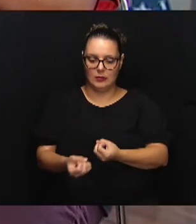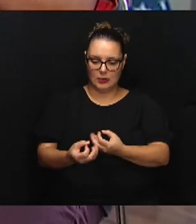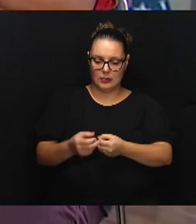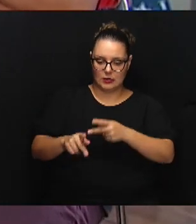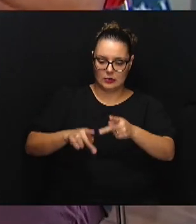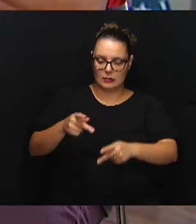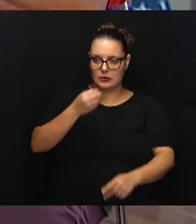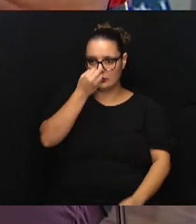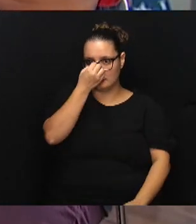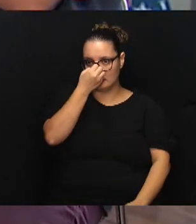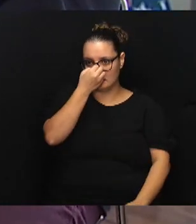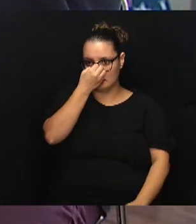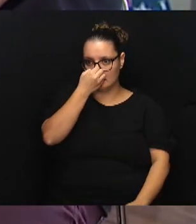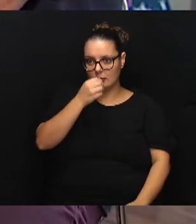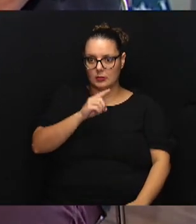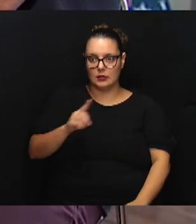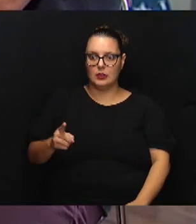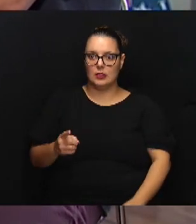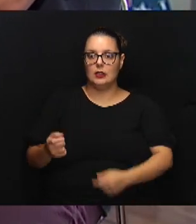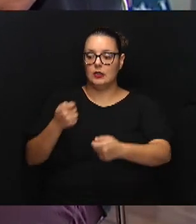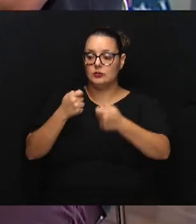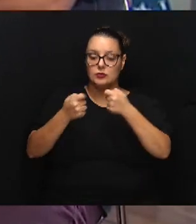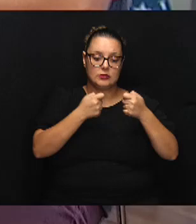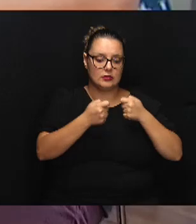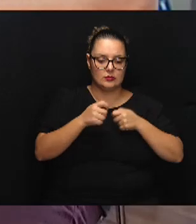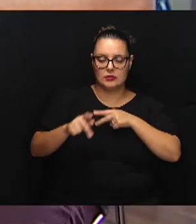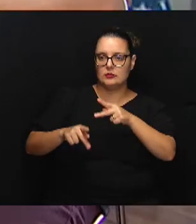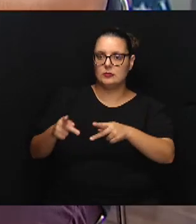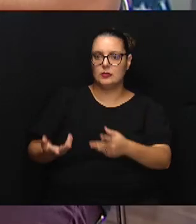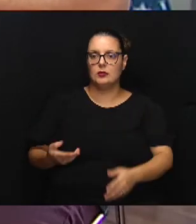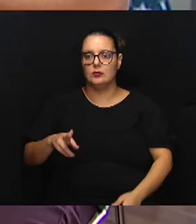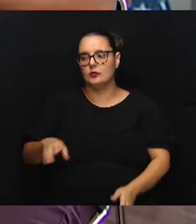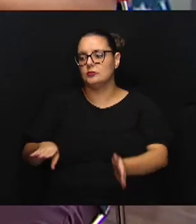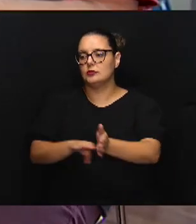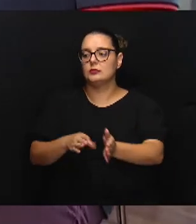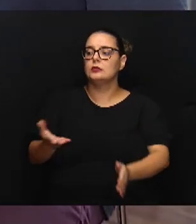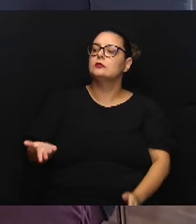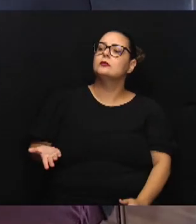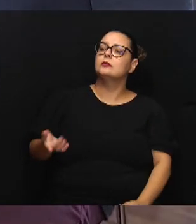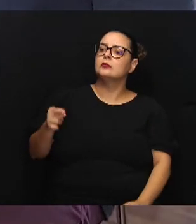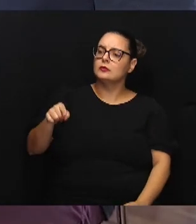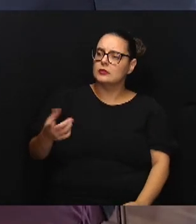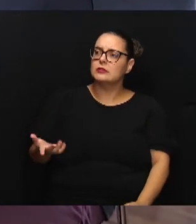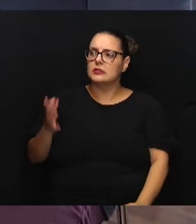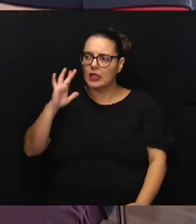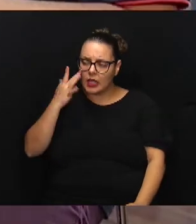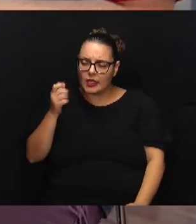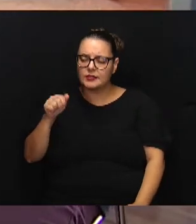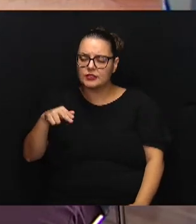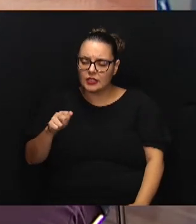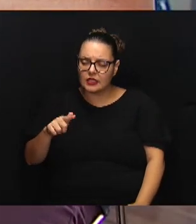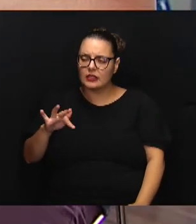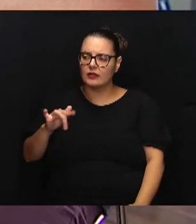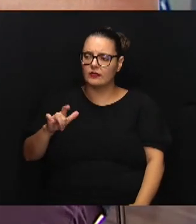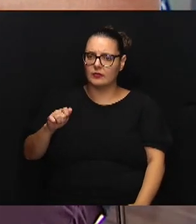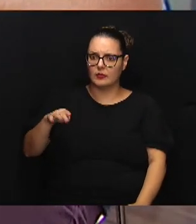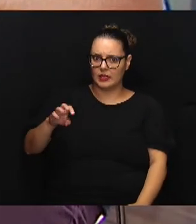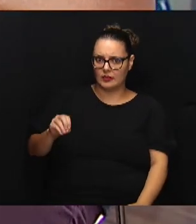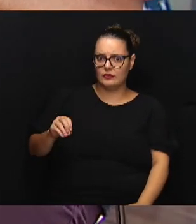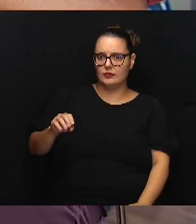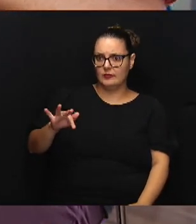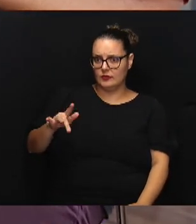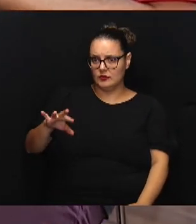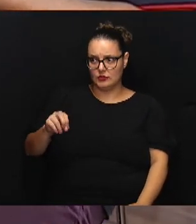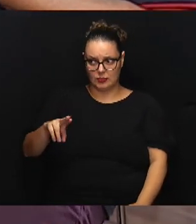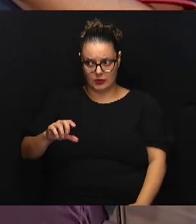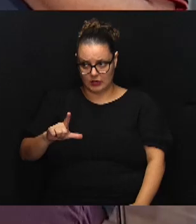população. Ela não entrevista a população ou ela chega até você e diz: aí, vocês consideram um analfabeto funcional ou não?